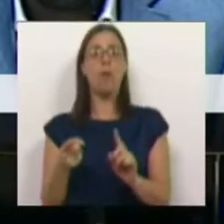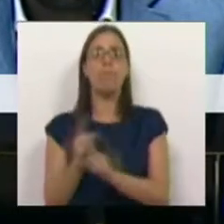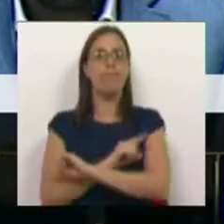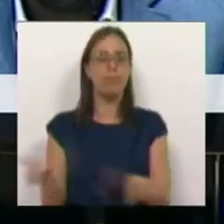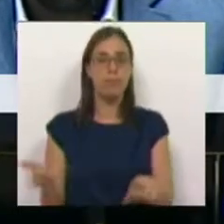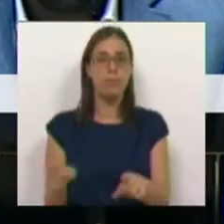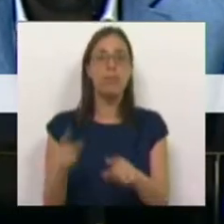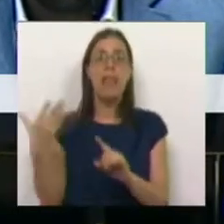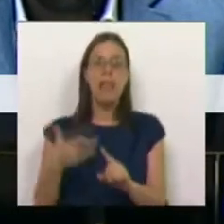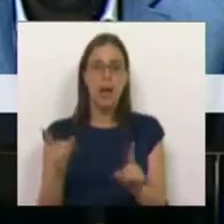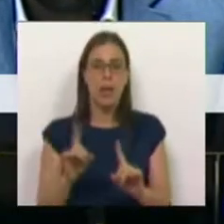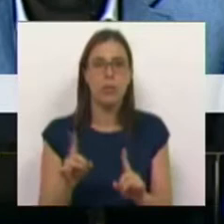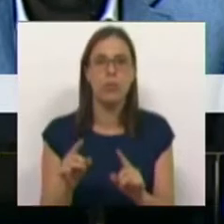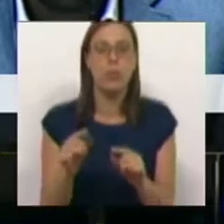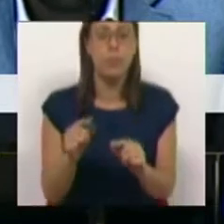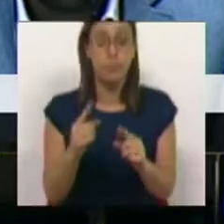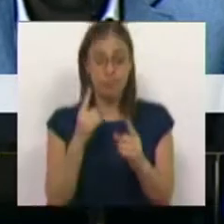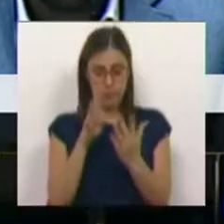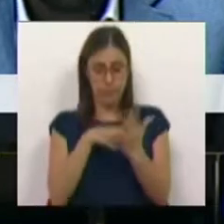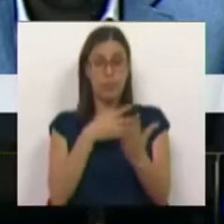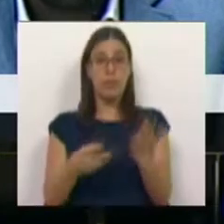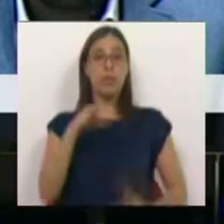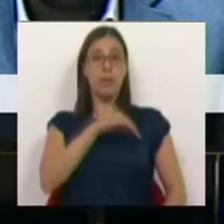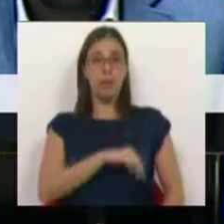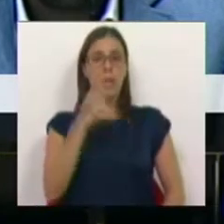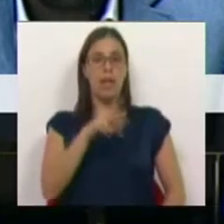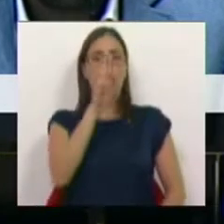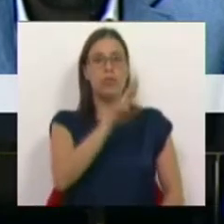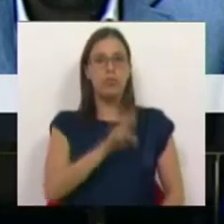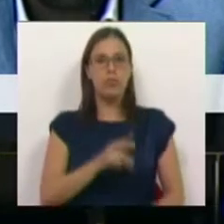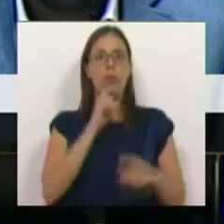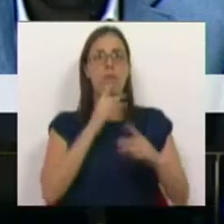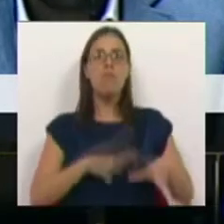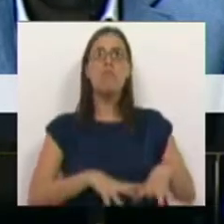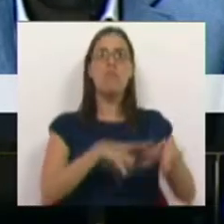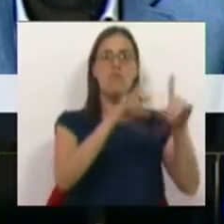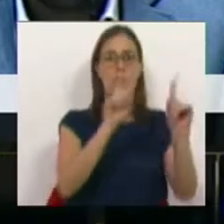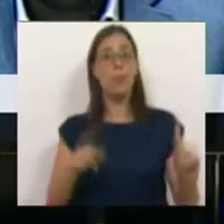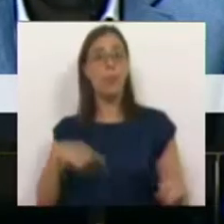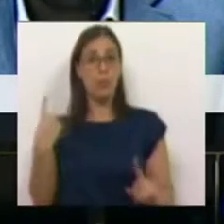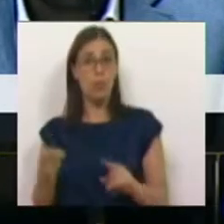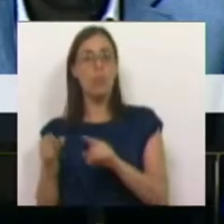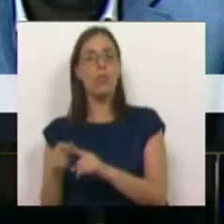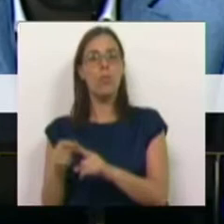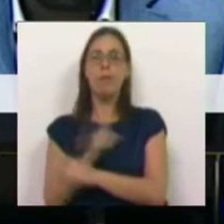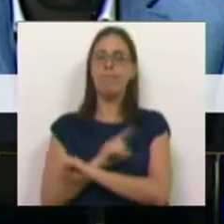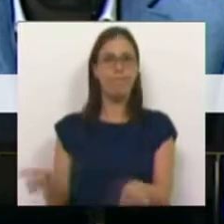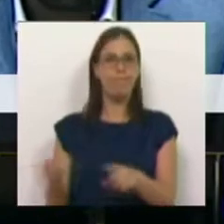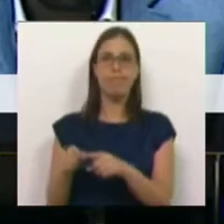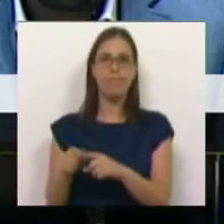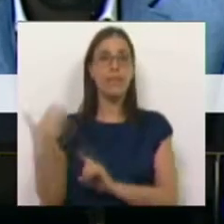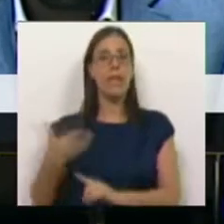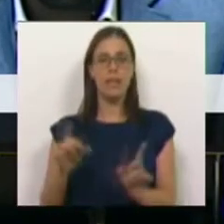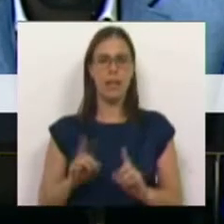está-lhes vedado esse direito. Uns têm uma tabela remuneratória onde podem evoluir, mas a outros está-lhes vedado